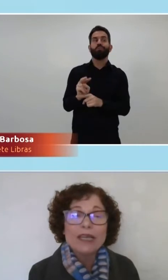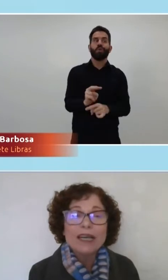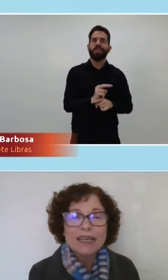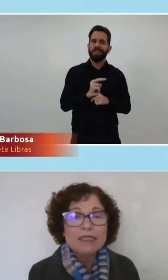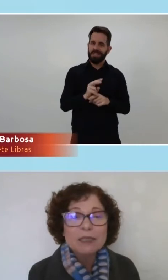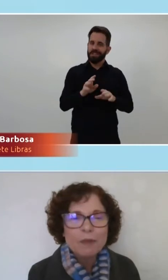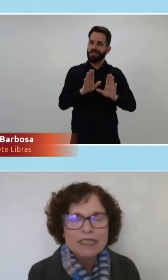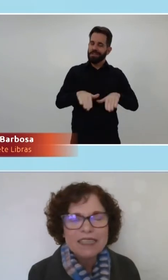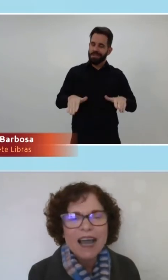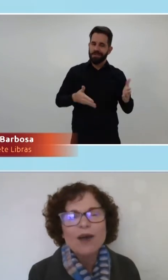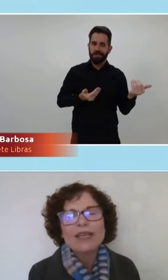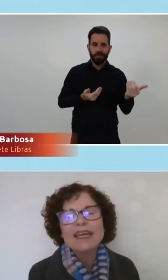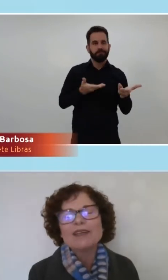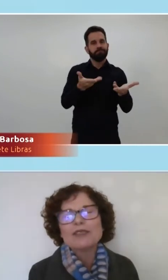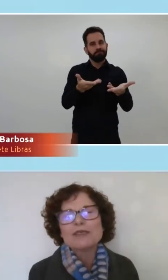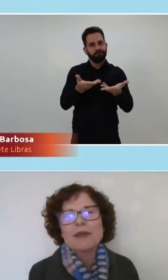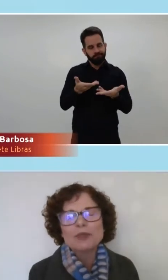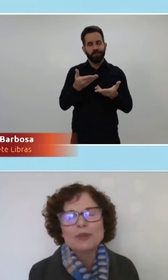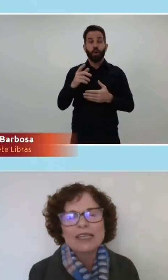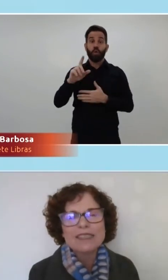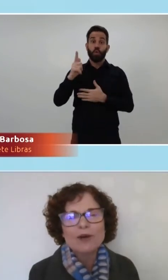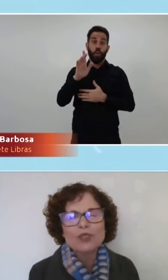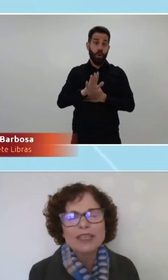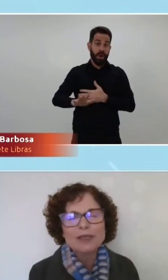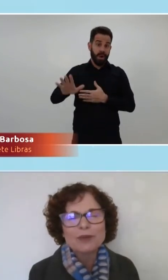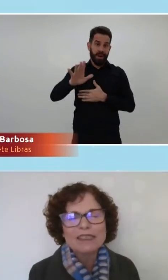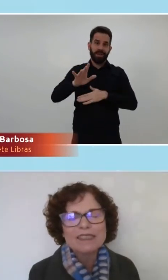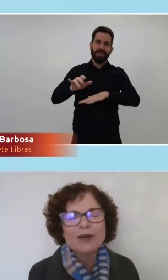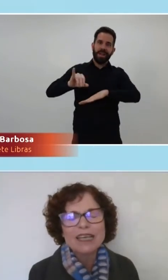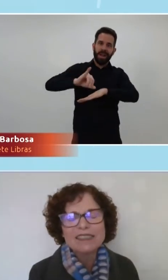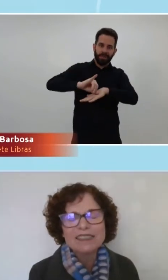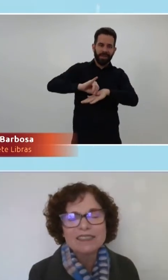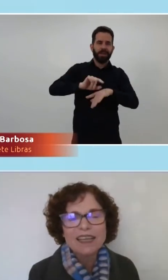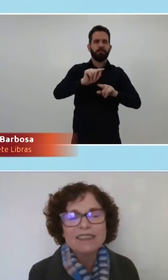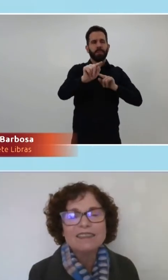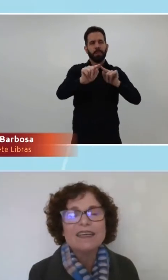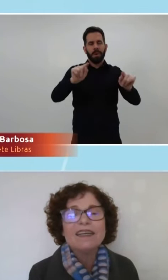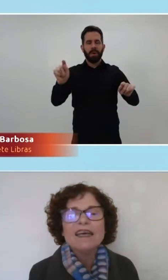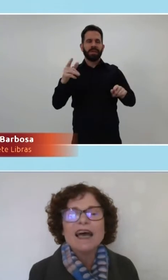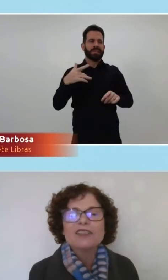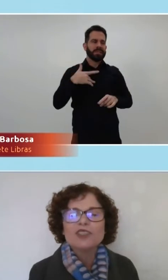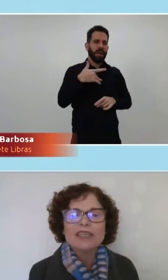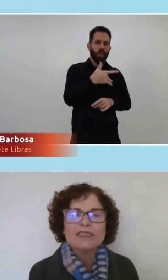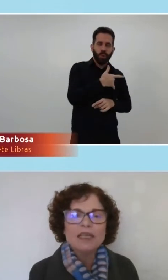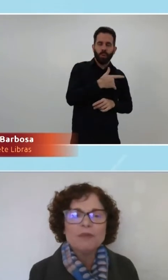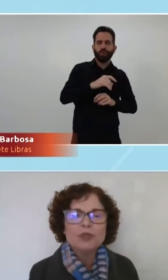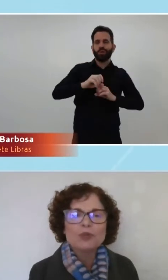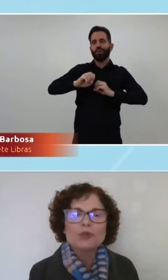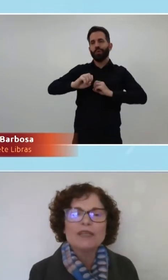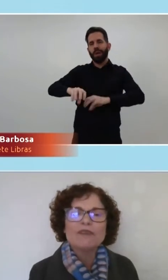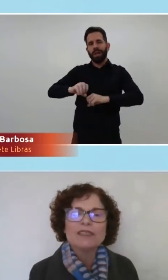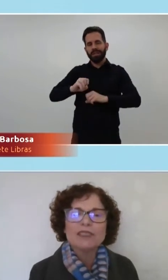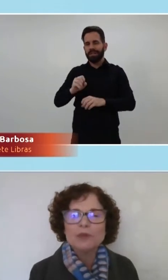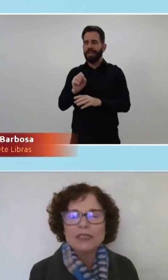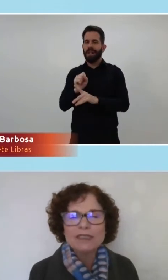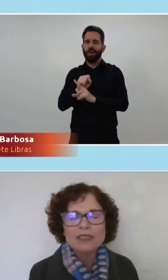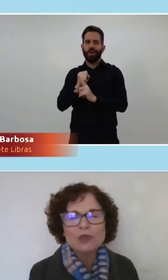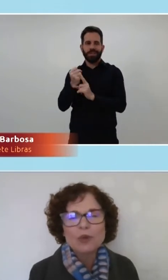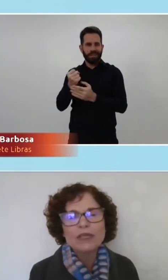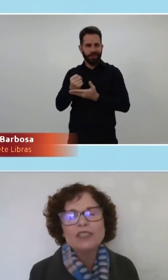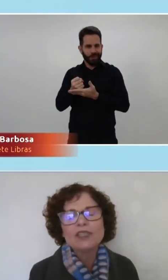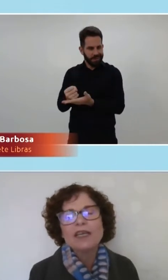de Goiânia, em especial, né, nossos amigos da saúde, da educação, da assistência. A gente está sempre junto aí fazendo